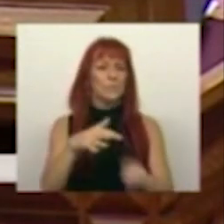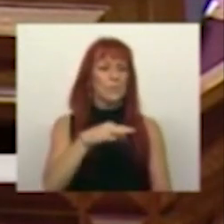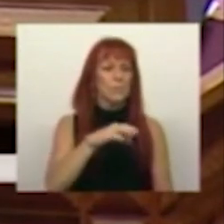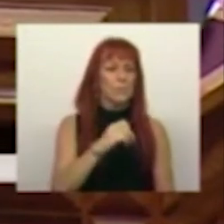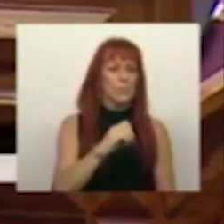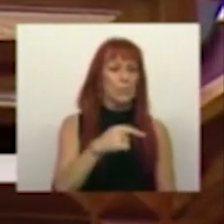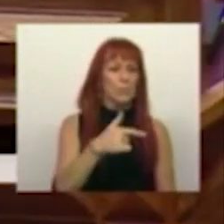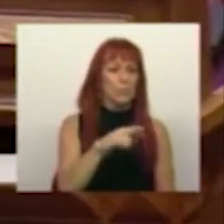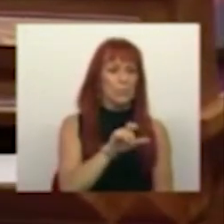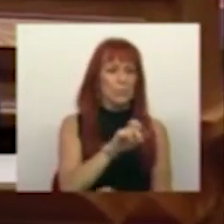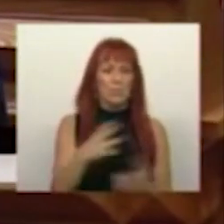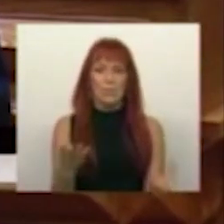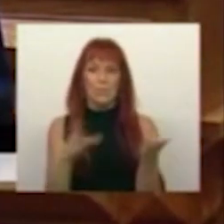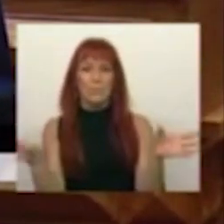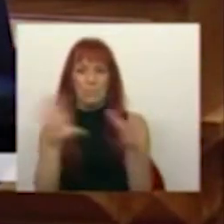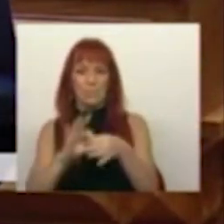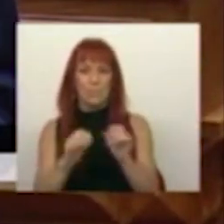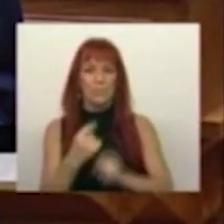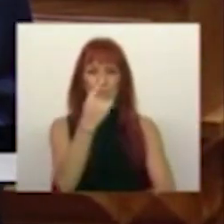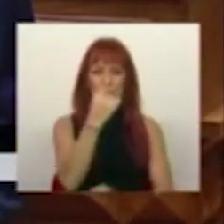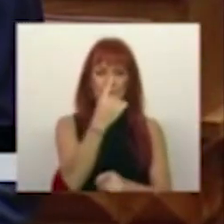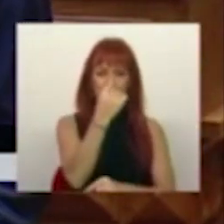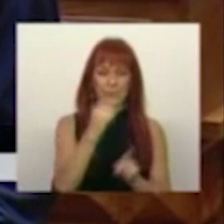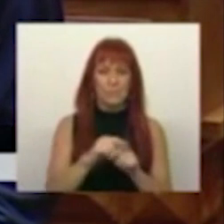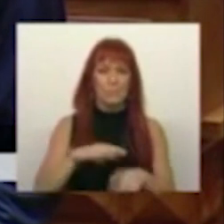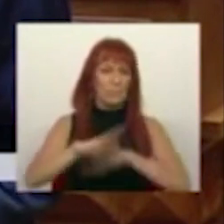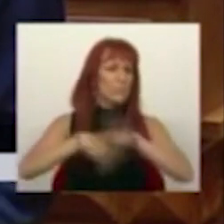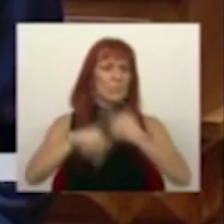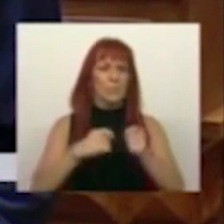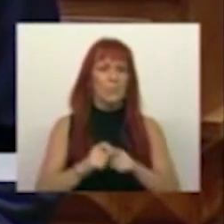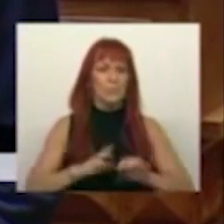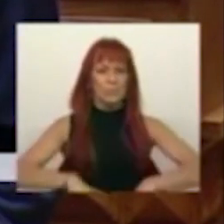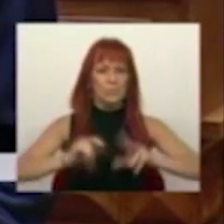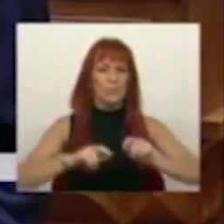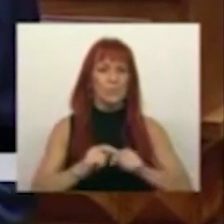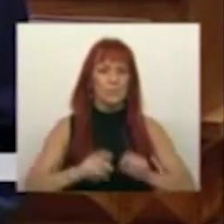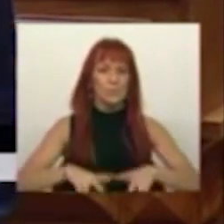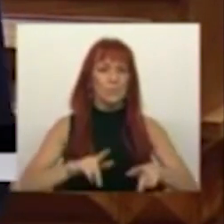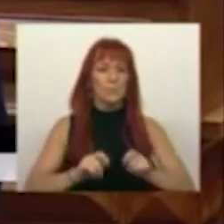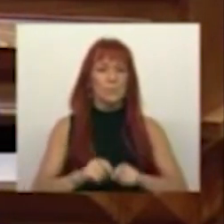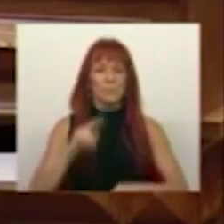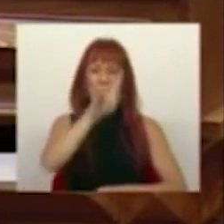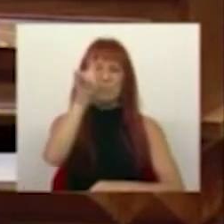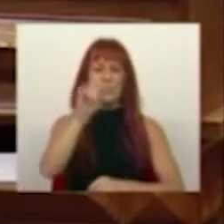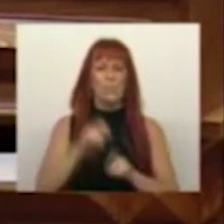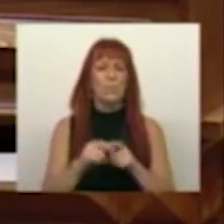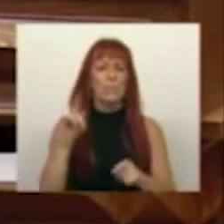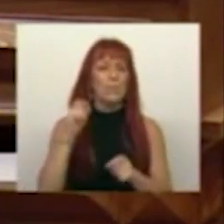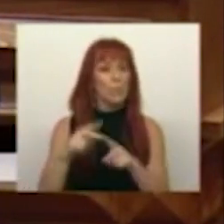Portela mais Montijo, estão a atrapalhar o progresso e o desenvolvimento, a questionar uma obra fundamental em